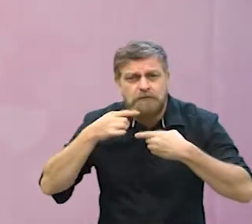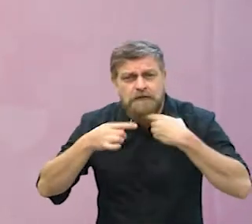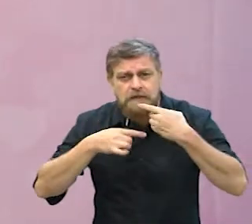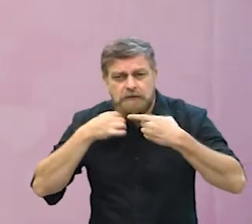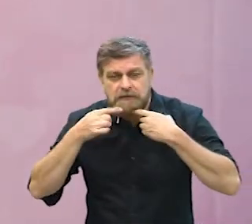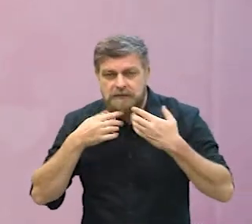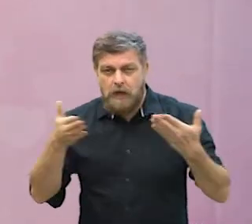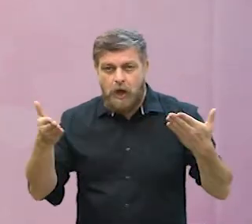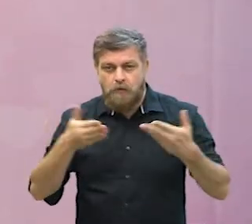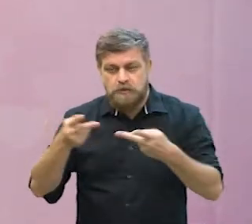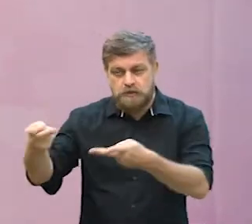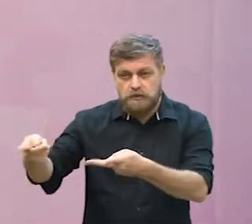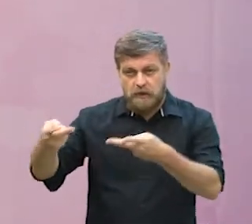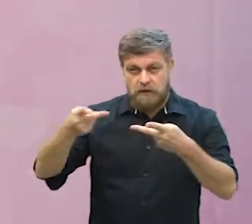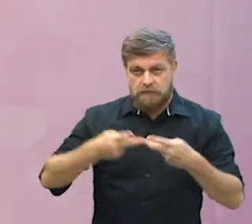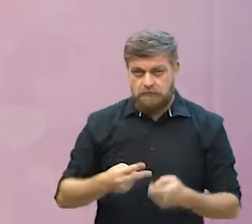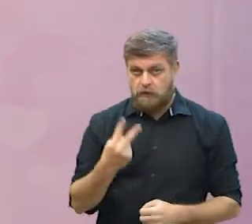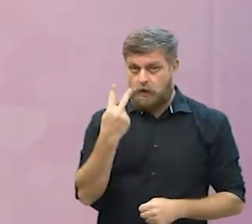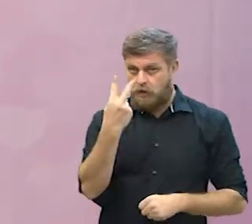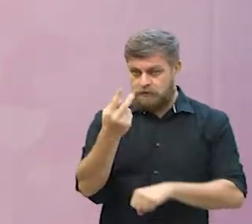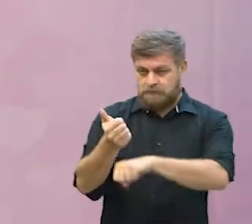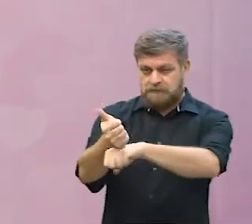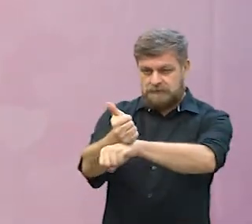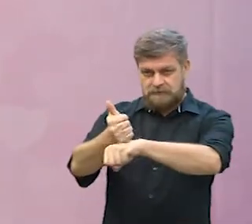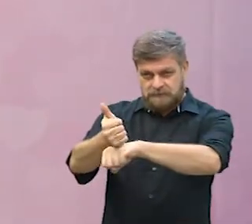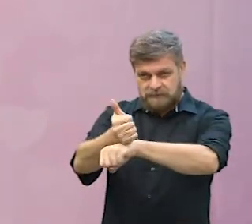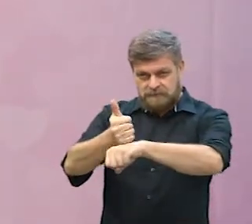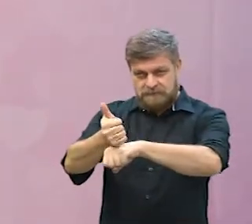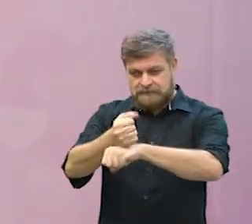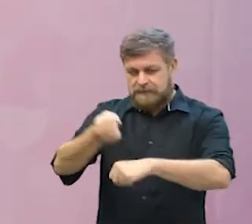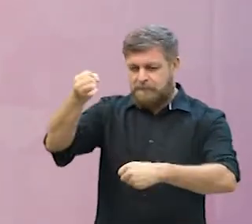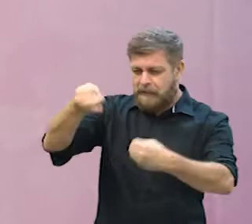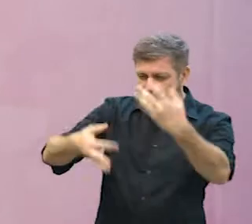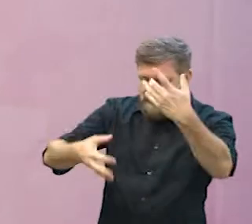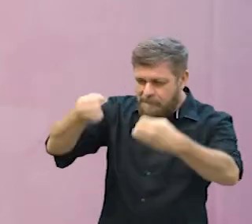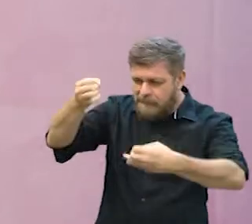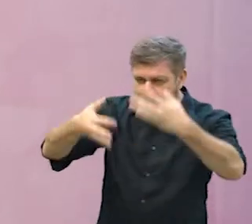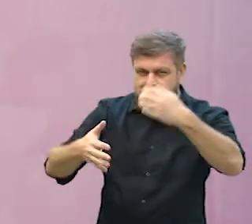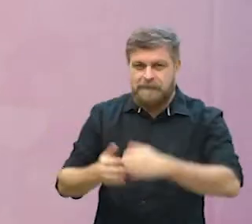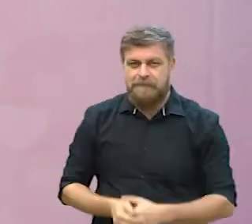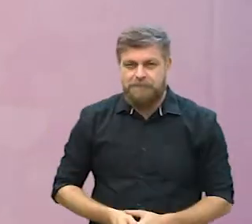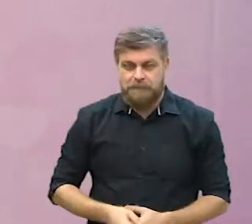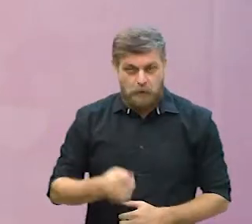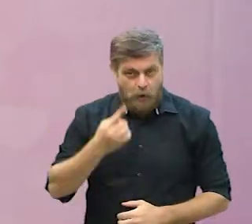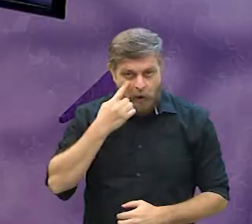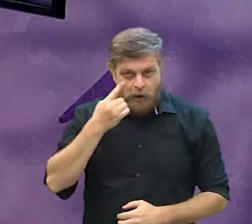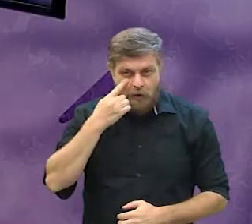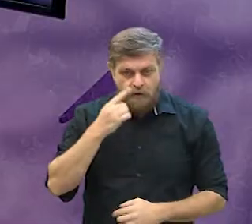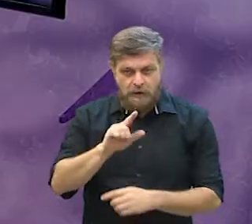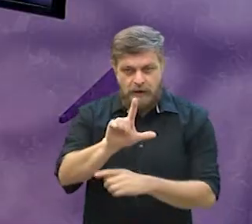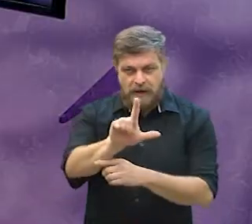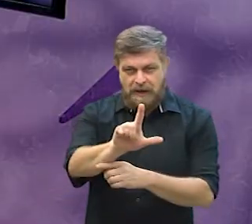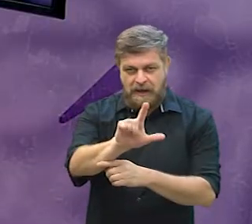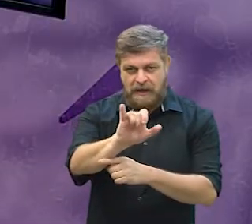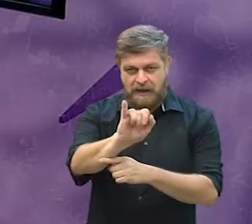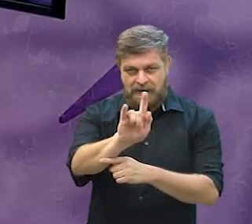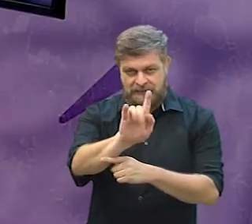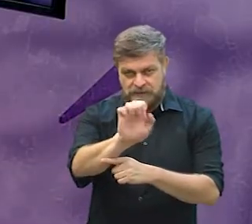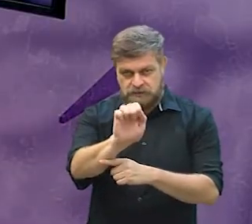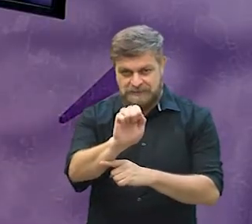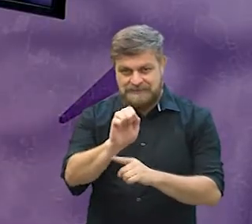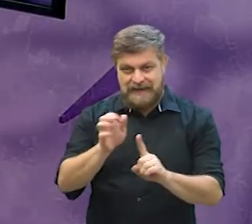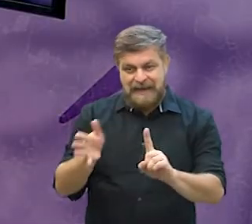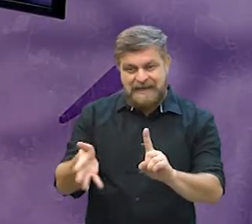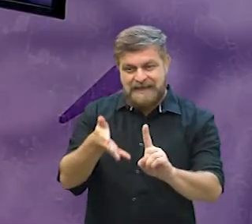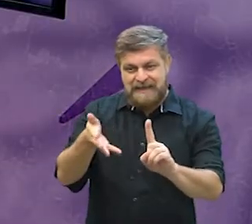por isso hoje nós convidamos duas profissionais para falar sobre esse tema. Olha só, é a Lígia de Godoy Carvalho,